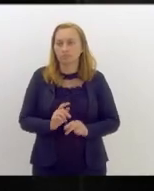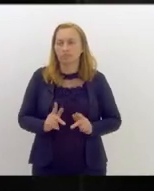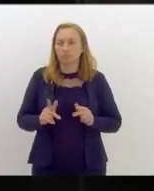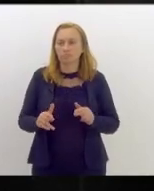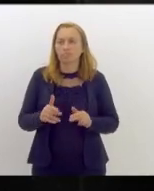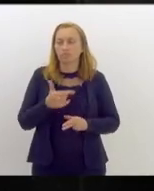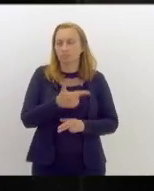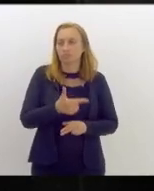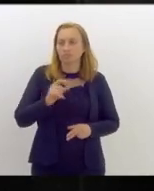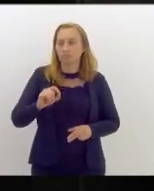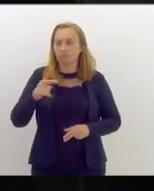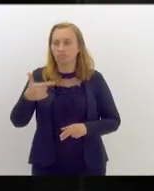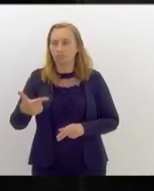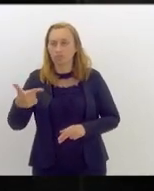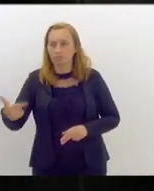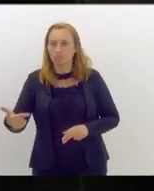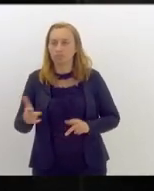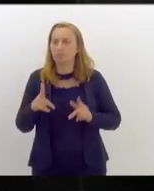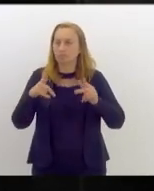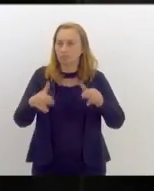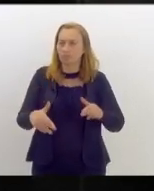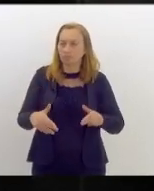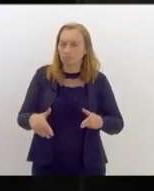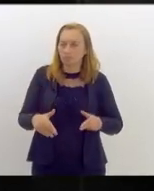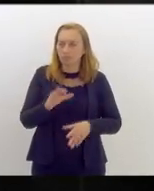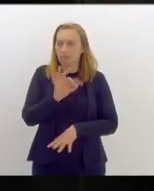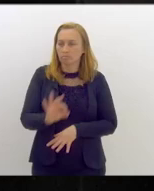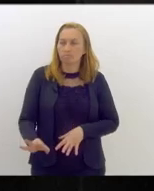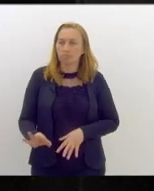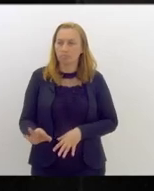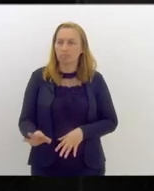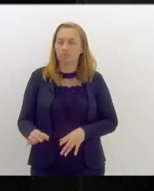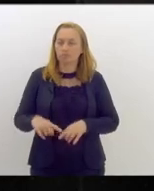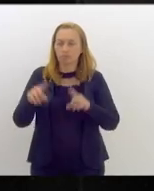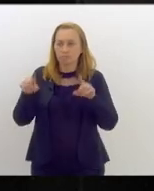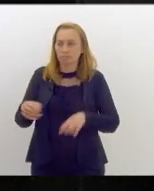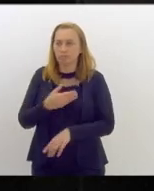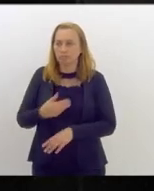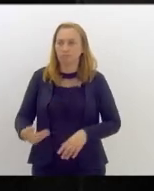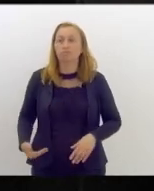mesmíssimo percentual aplicada aos servidores agora agora